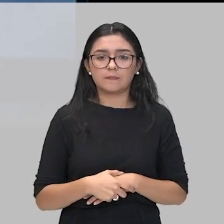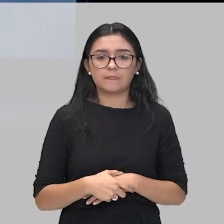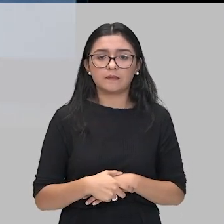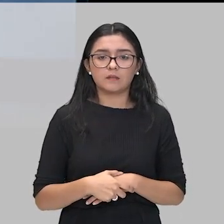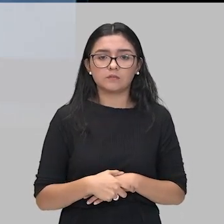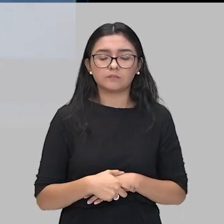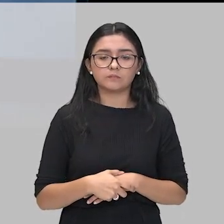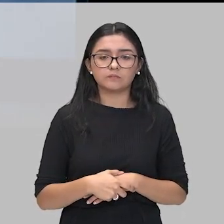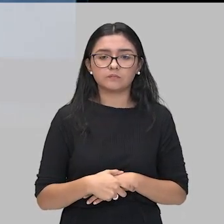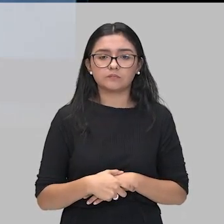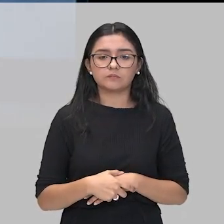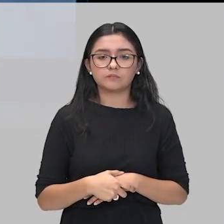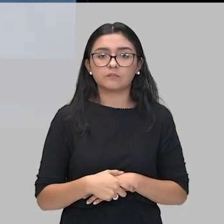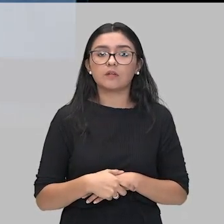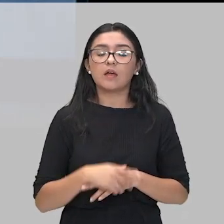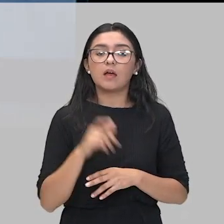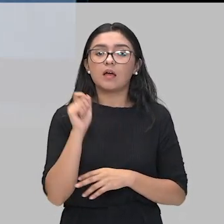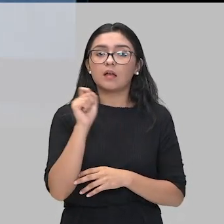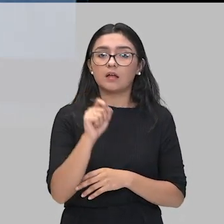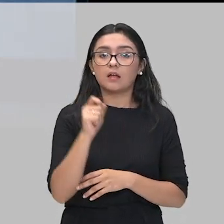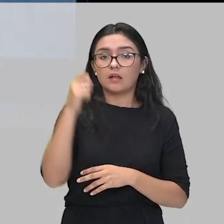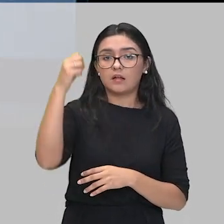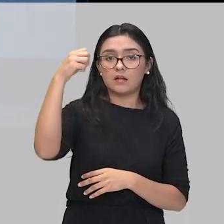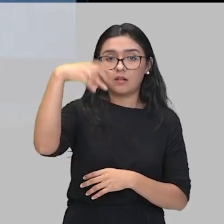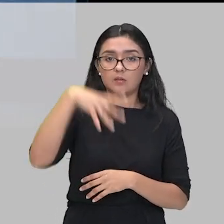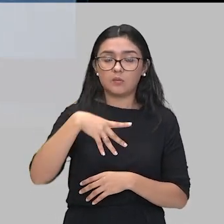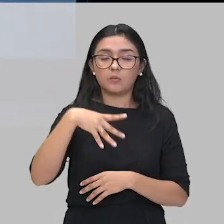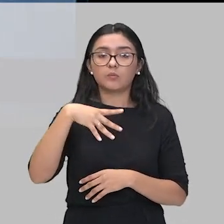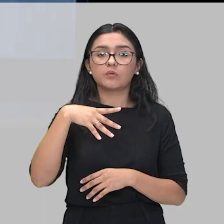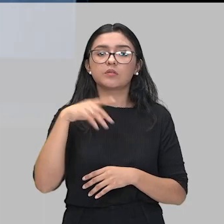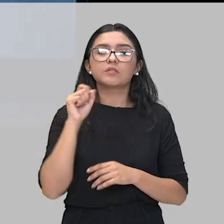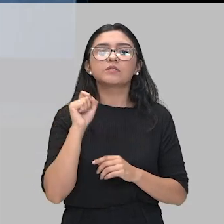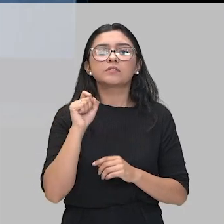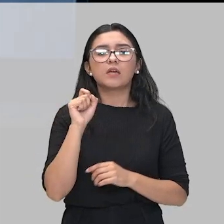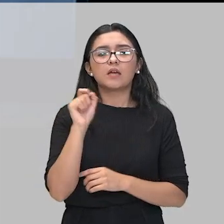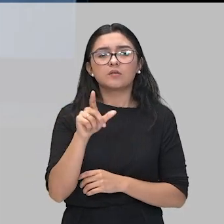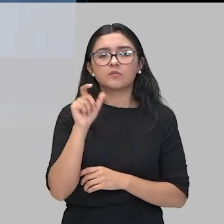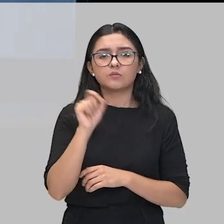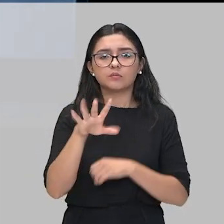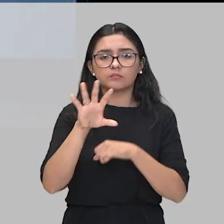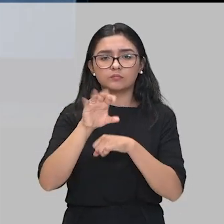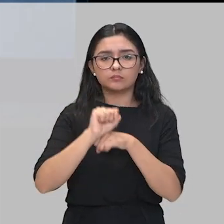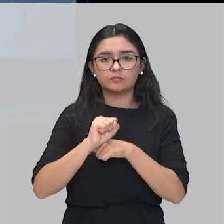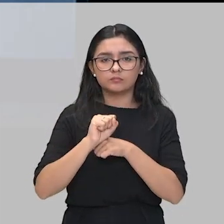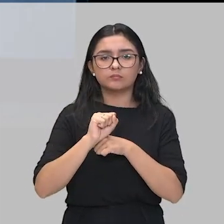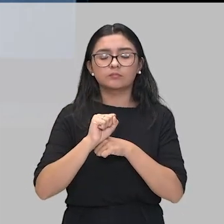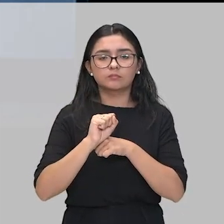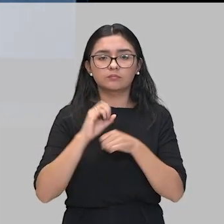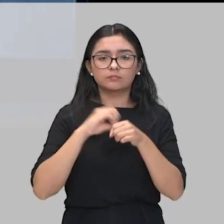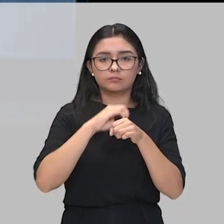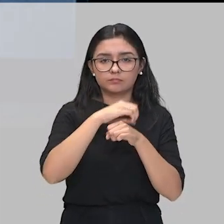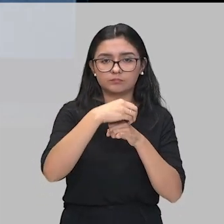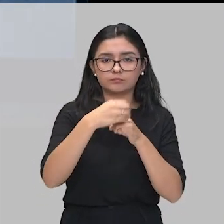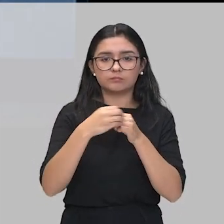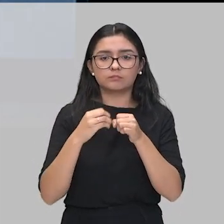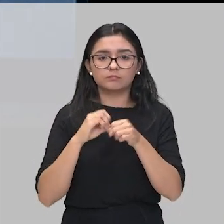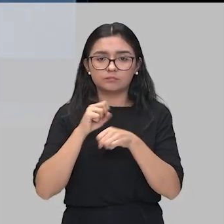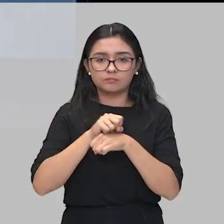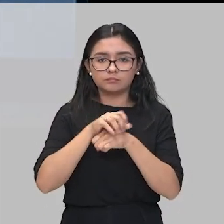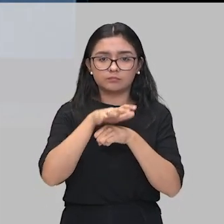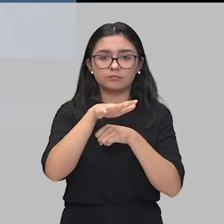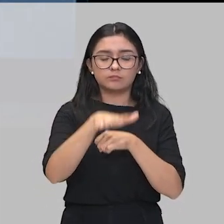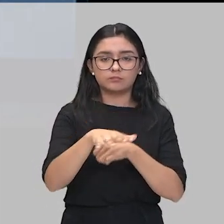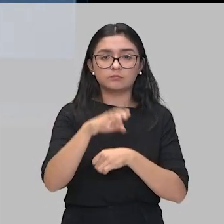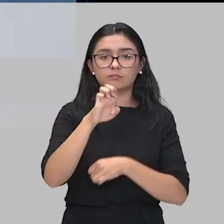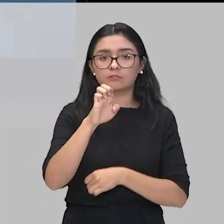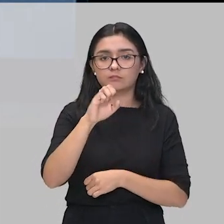leite, a luz azul ela é capturada pelas partículas e é jogada de volta. Isso nós chamamos de